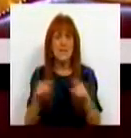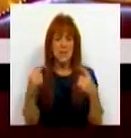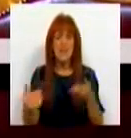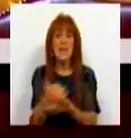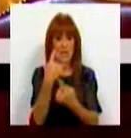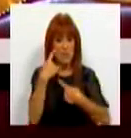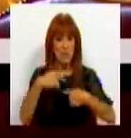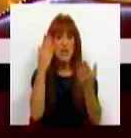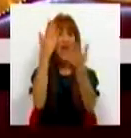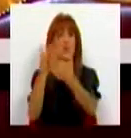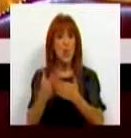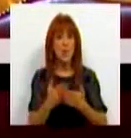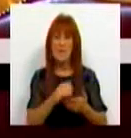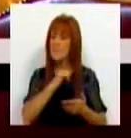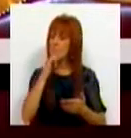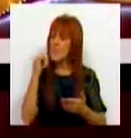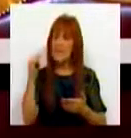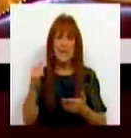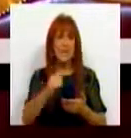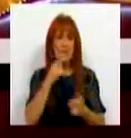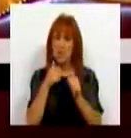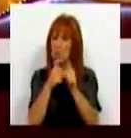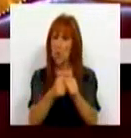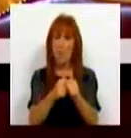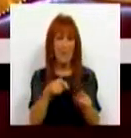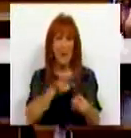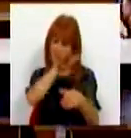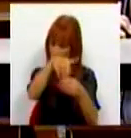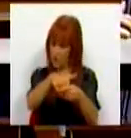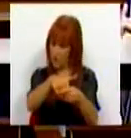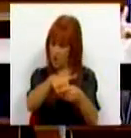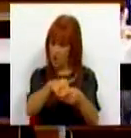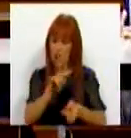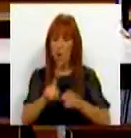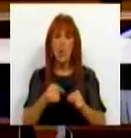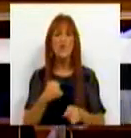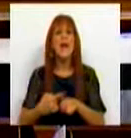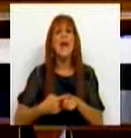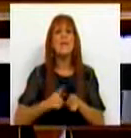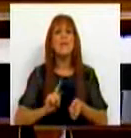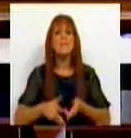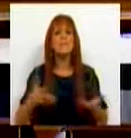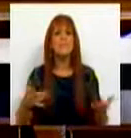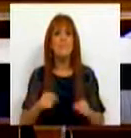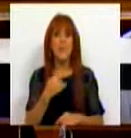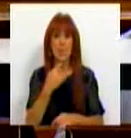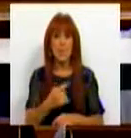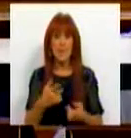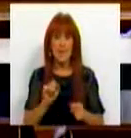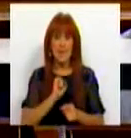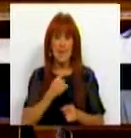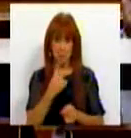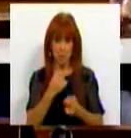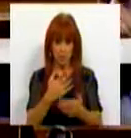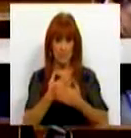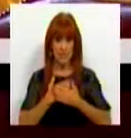que mostram que a escola ainda não está a cumprir essa missão. E aquilo que nos interessa é, como disse nas